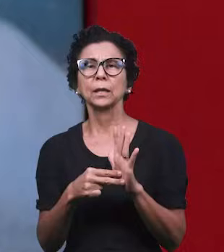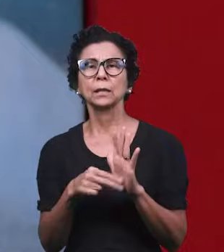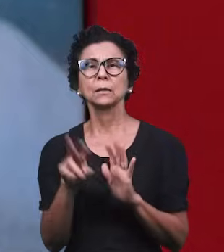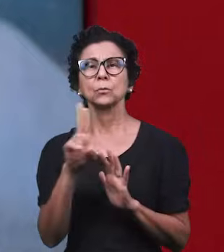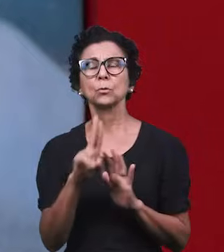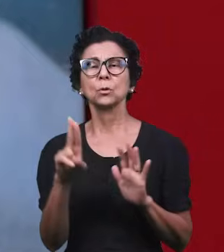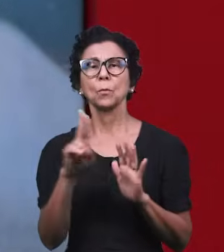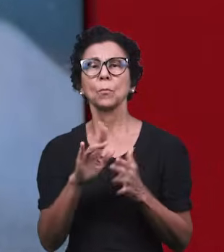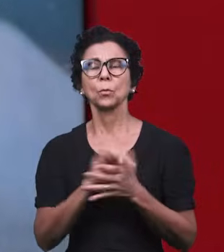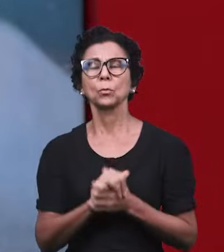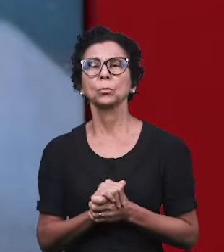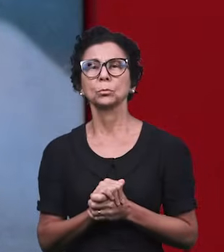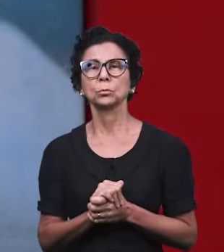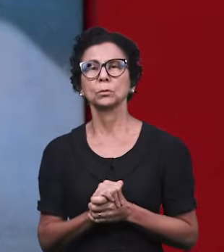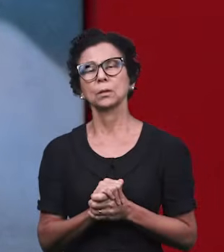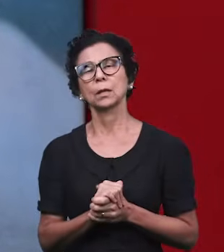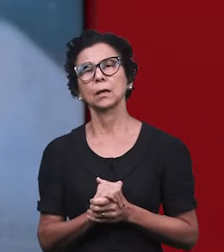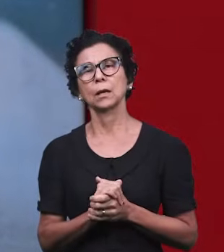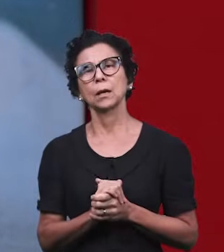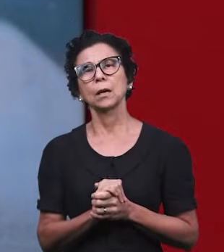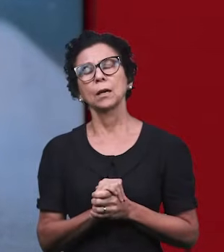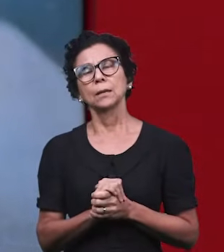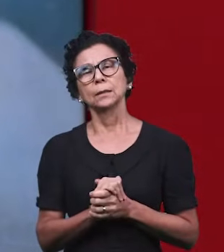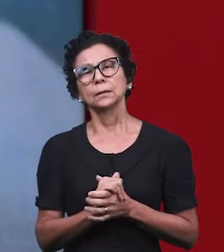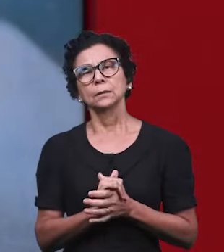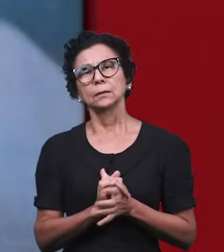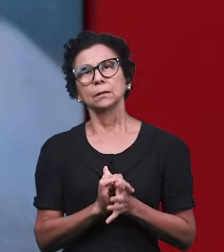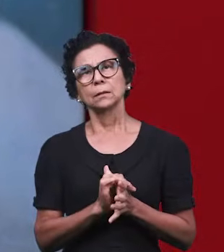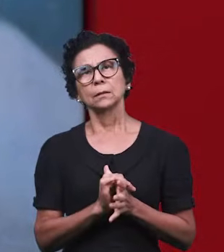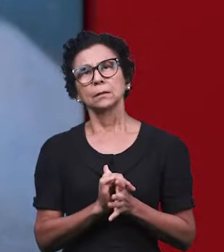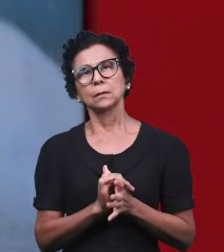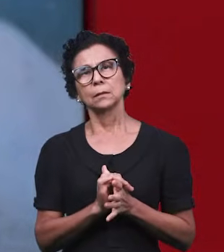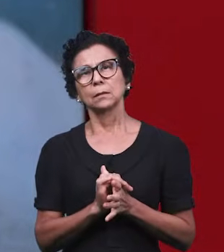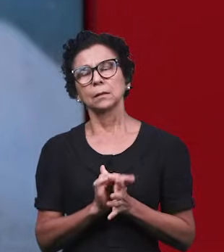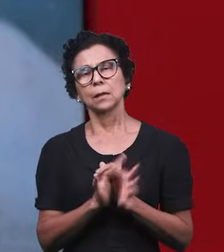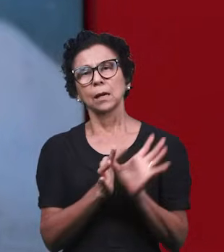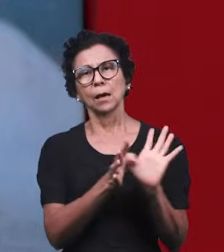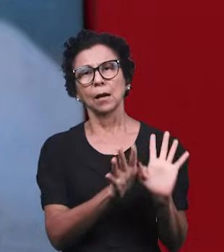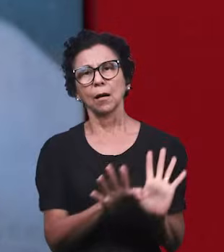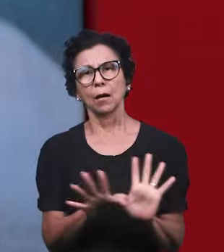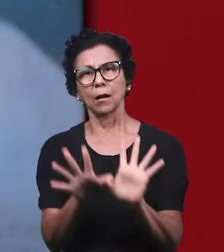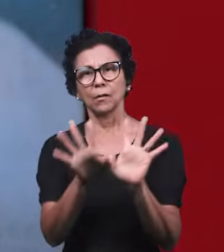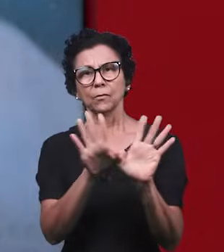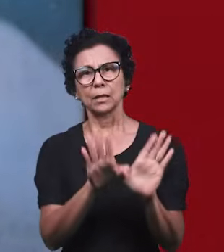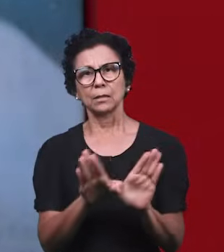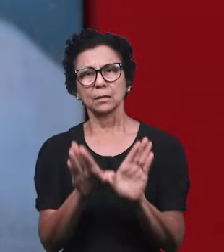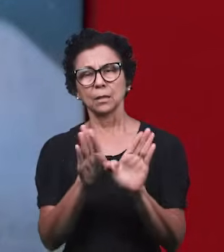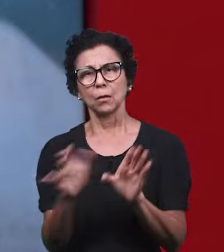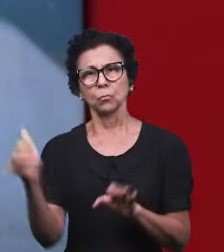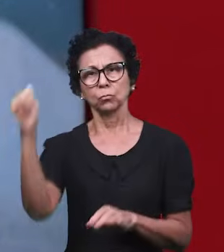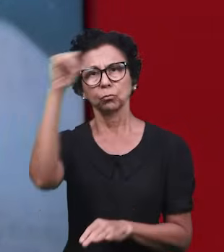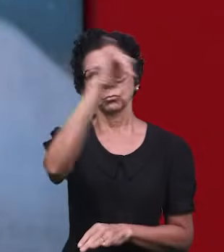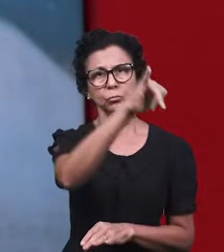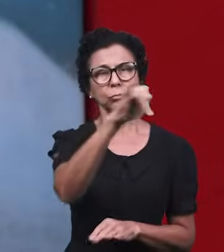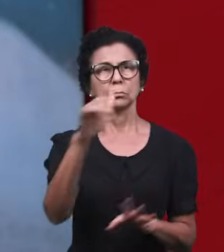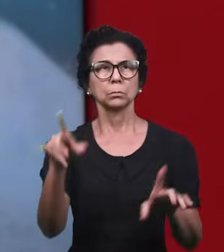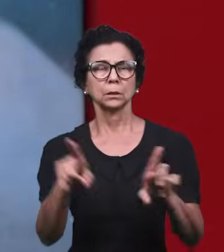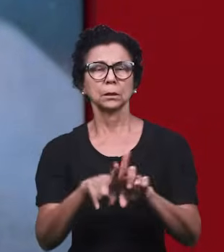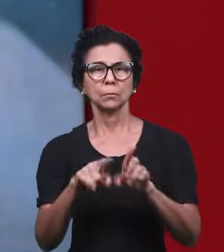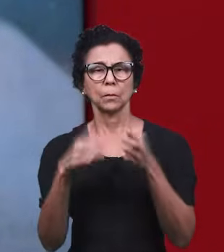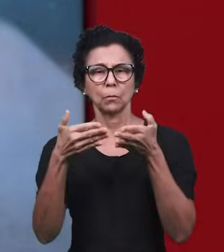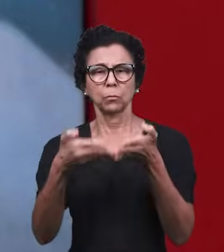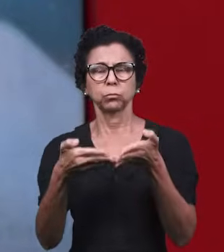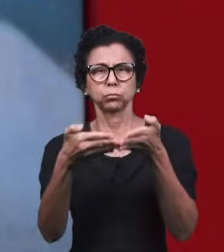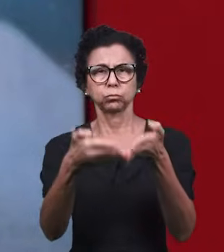aviação e na navegação marítima, Significa você tirar, jogar fora da embarcação